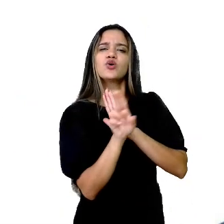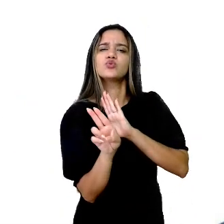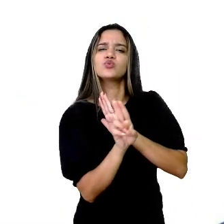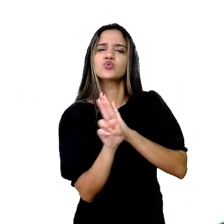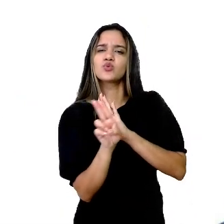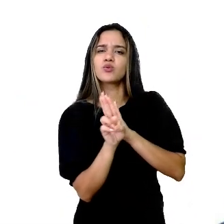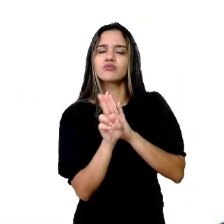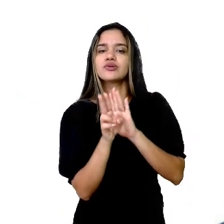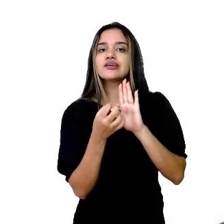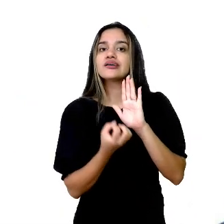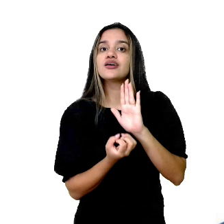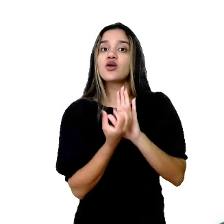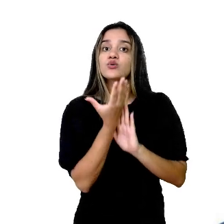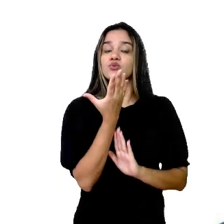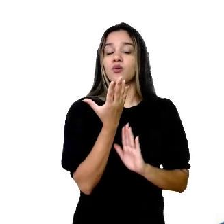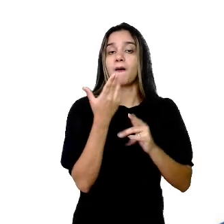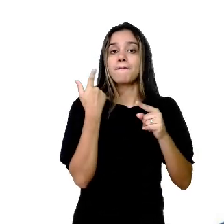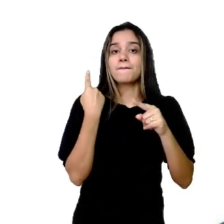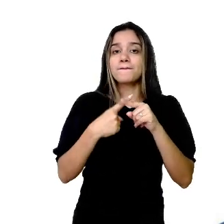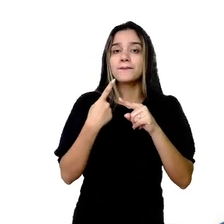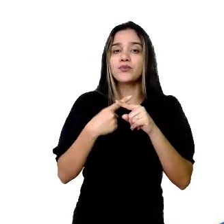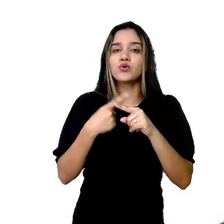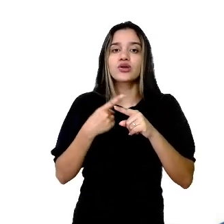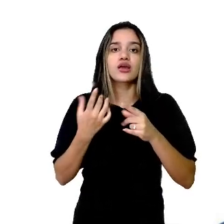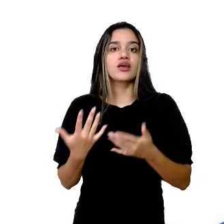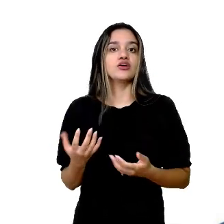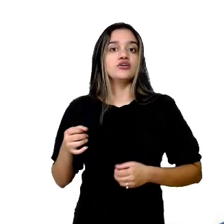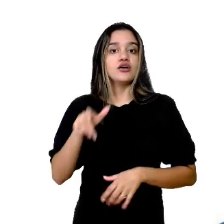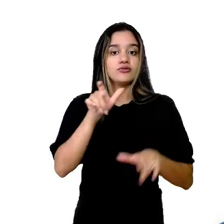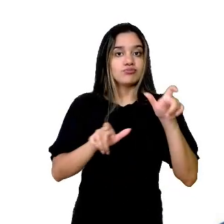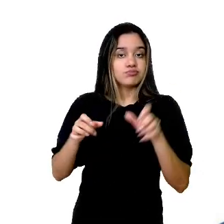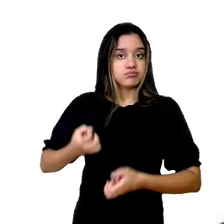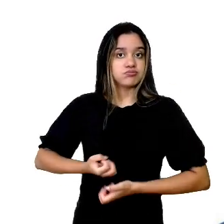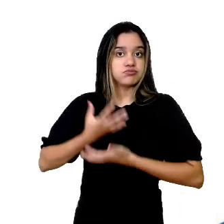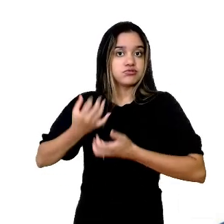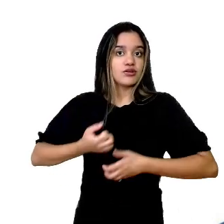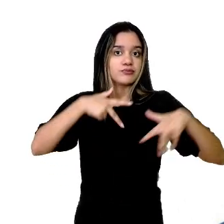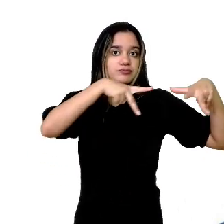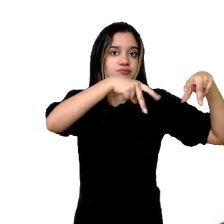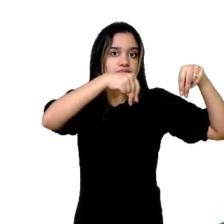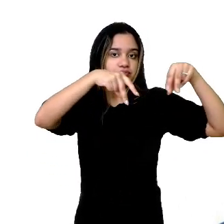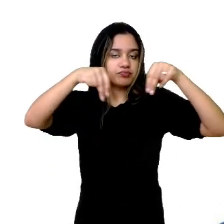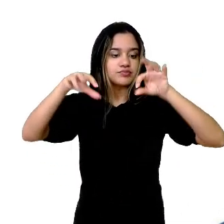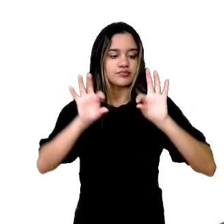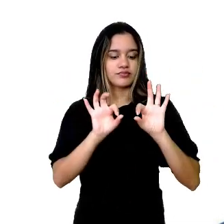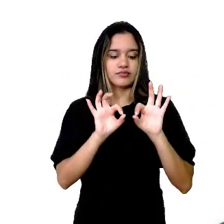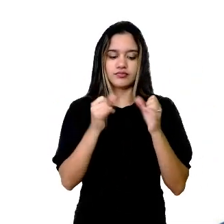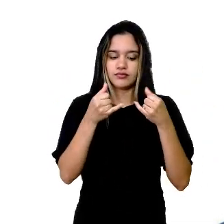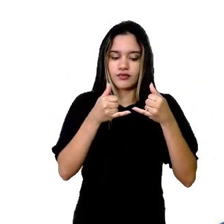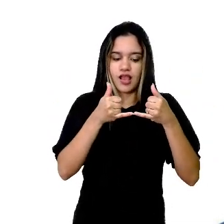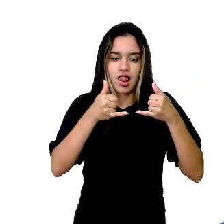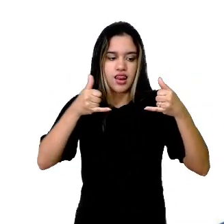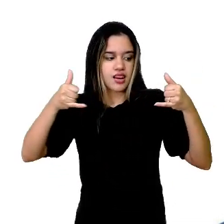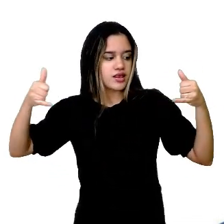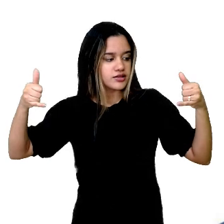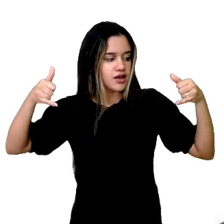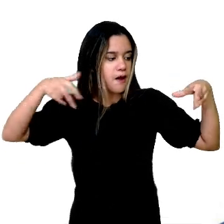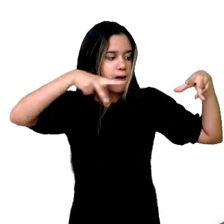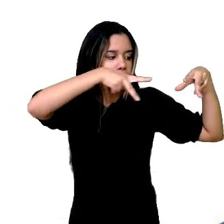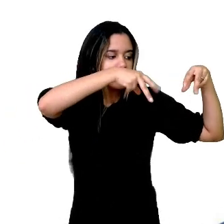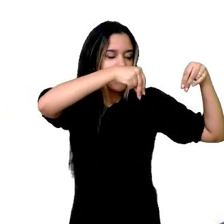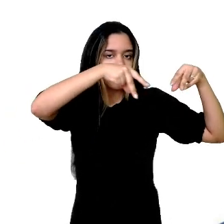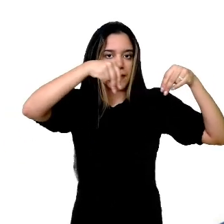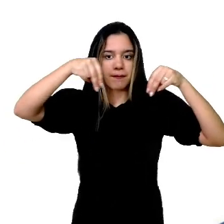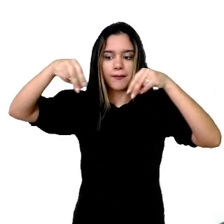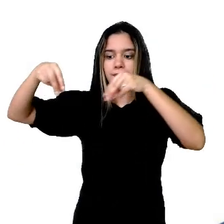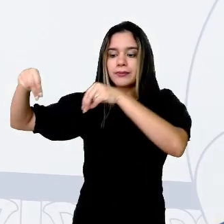originou-se porque os poetas expunham suas obras penduradas em arames cordões correntes